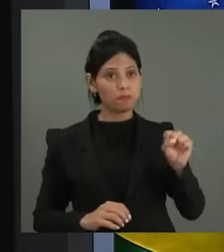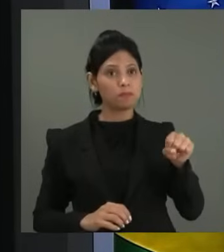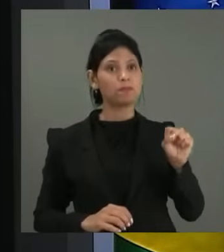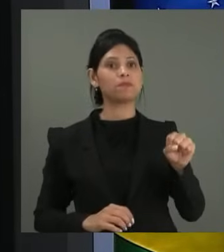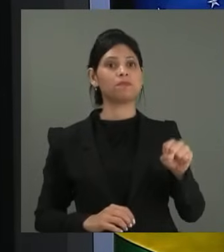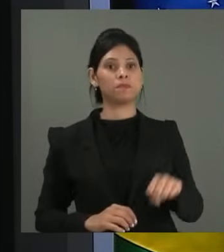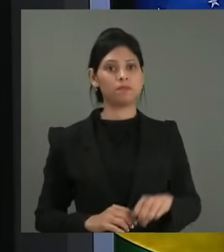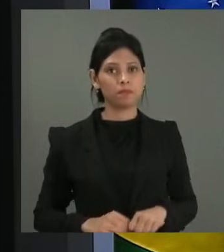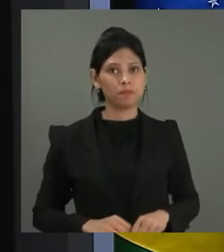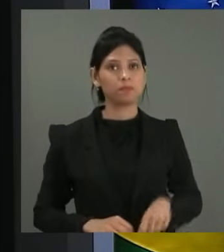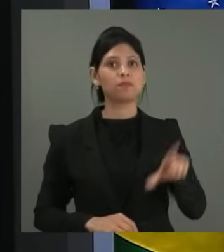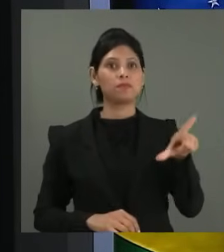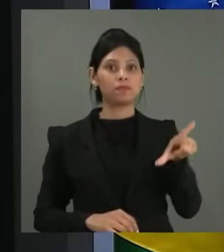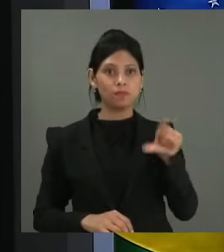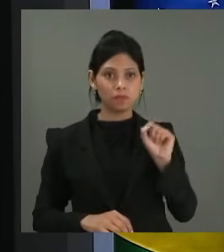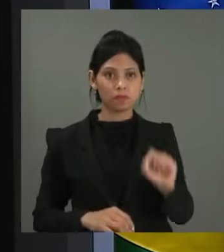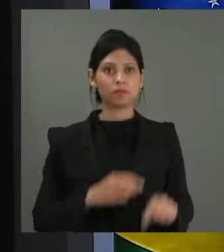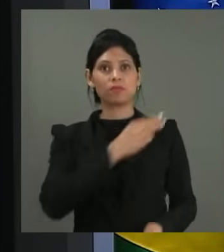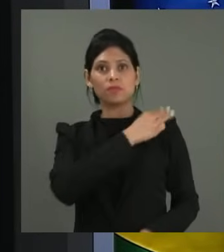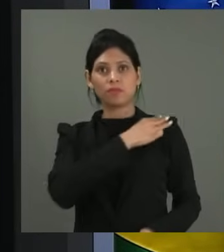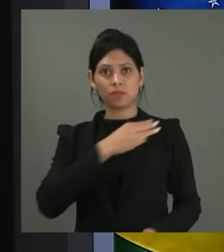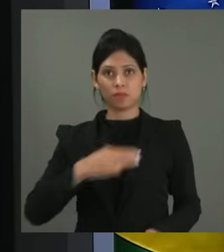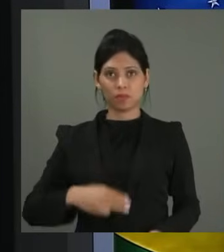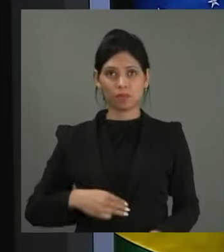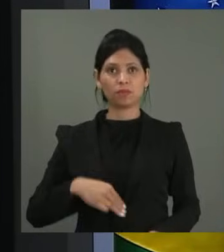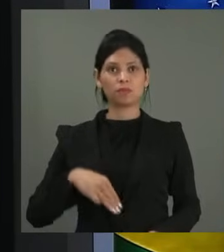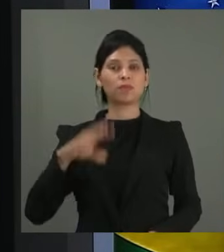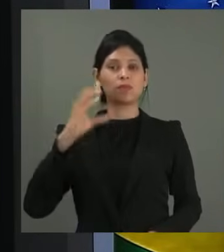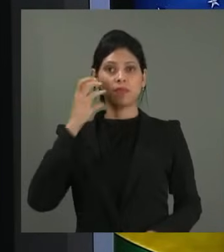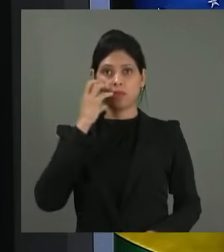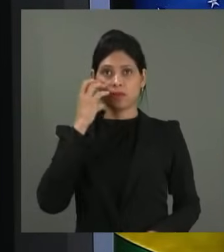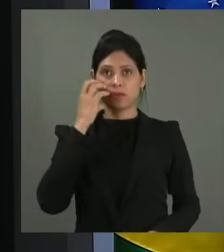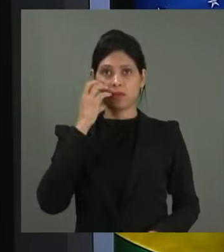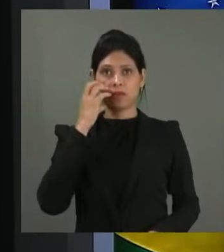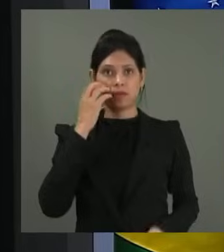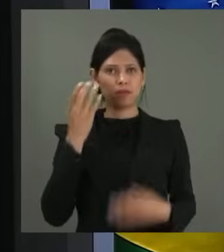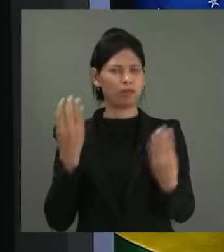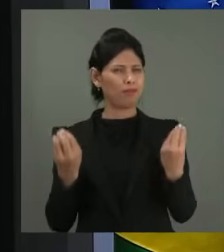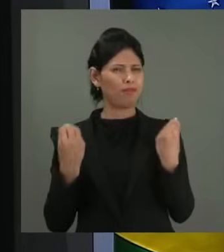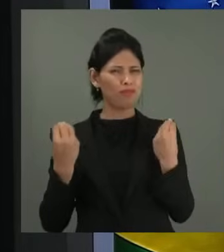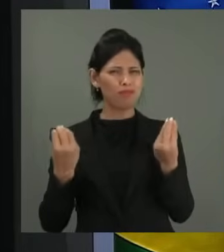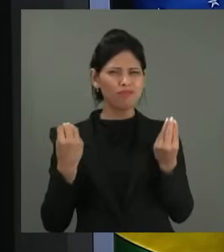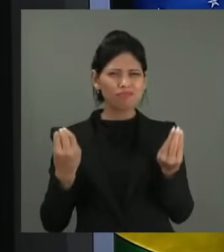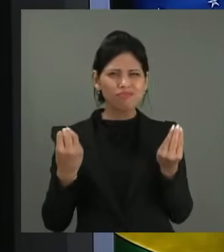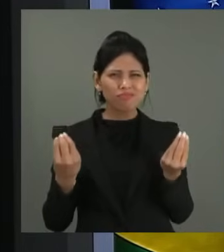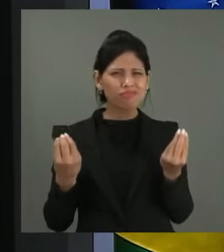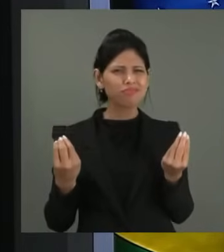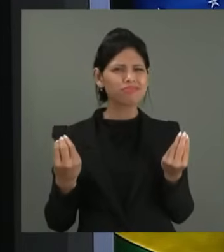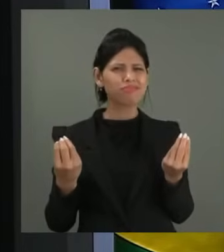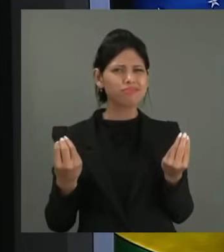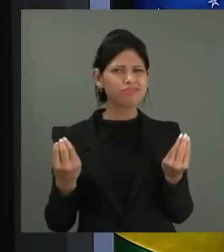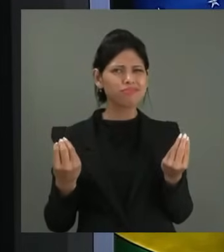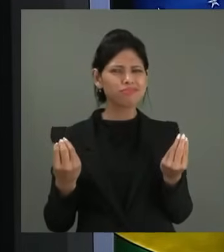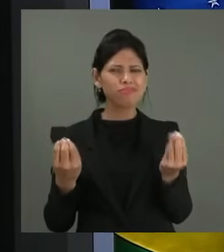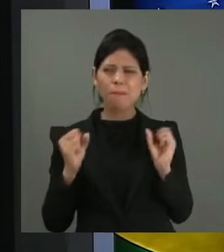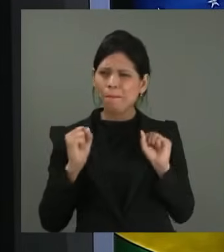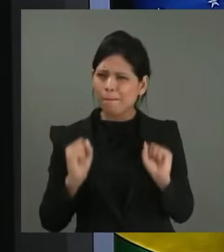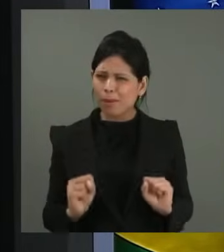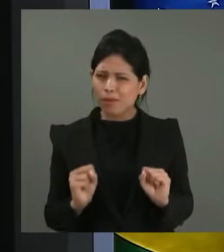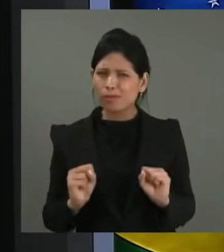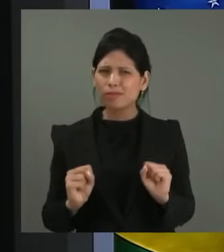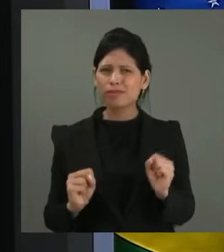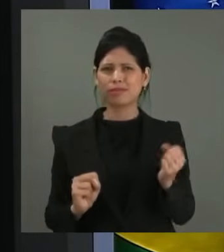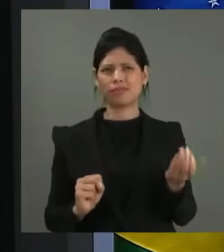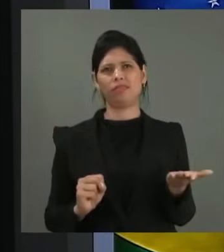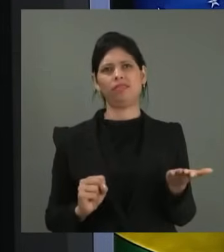indicou o Flávio Dino para o Supremo Tribunal Federal. Como pode? Com todo respeito